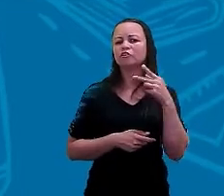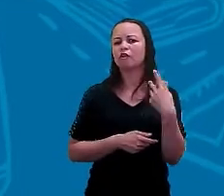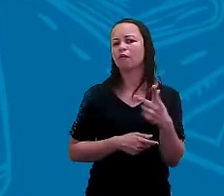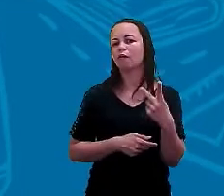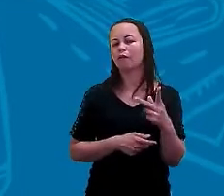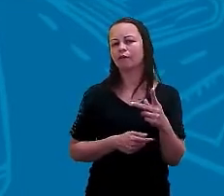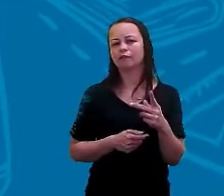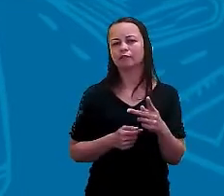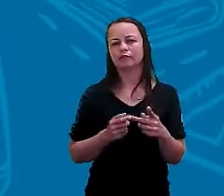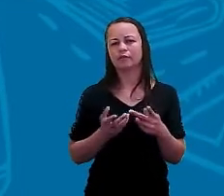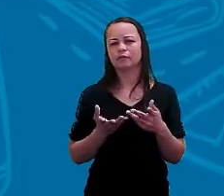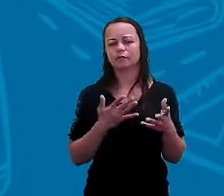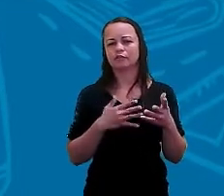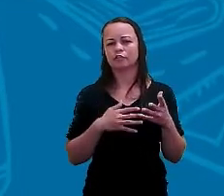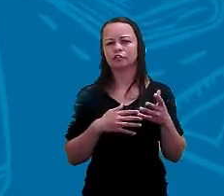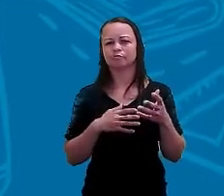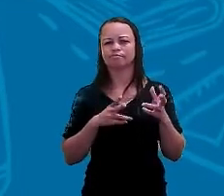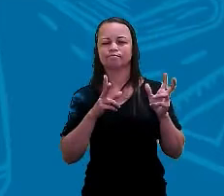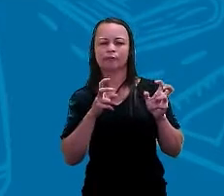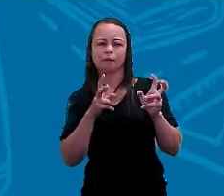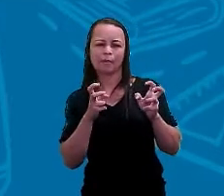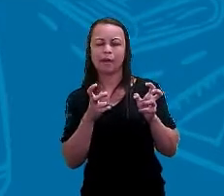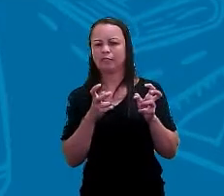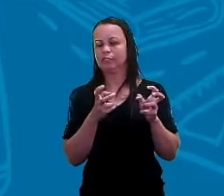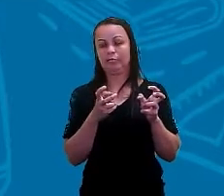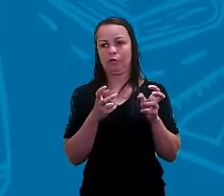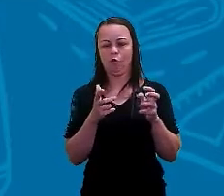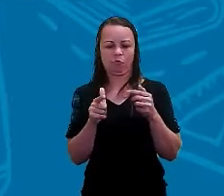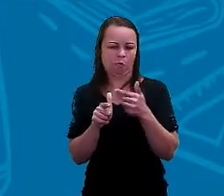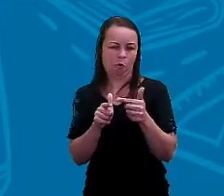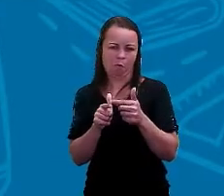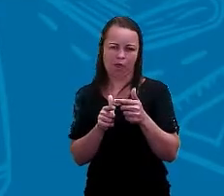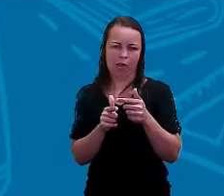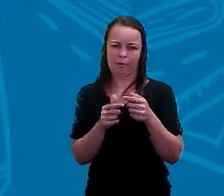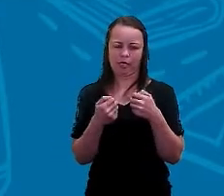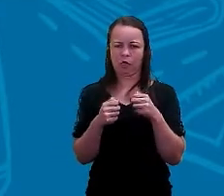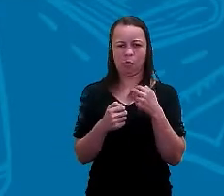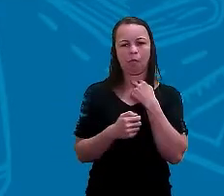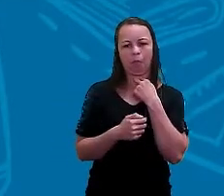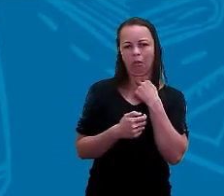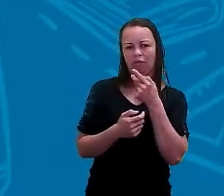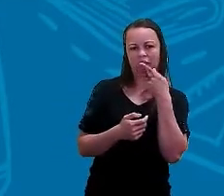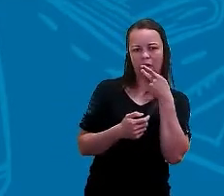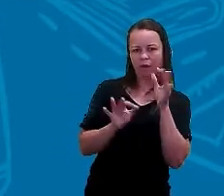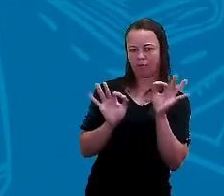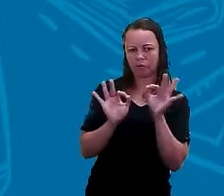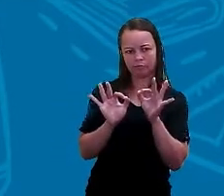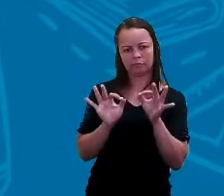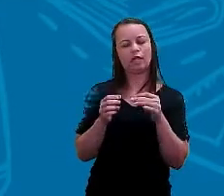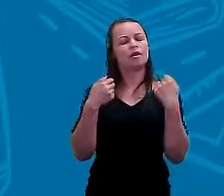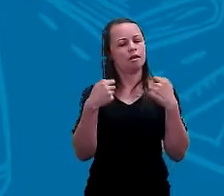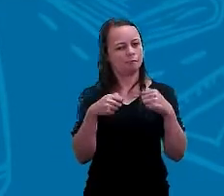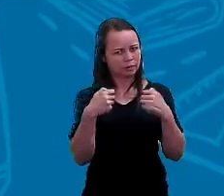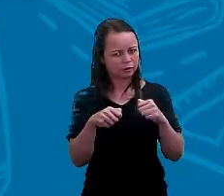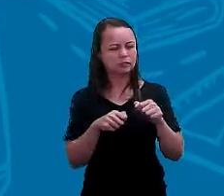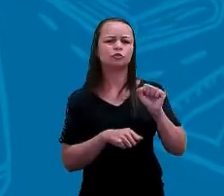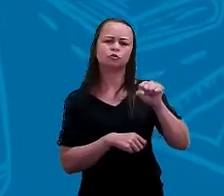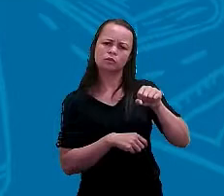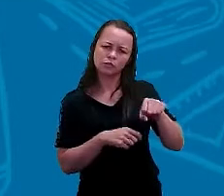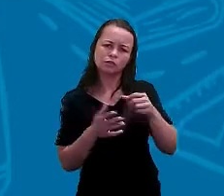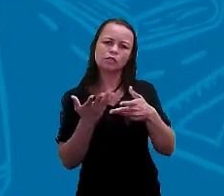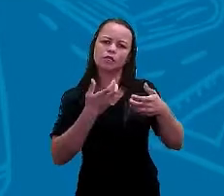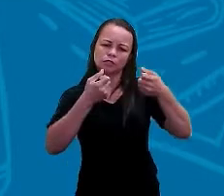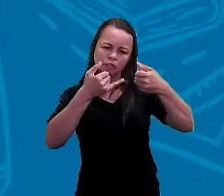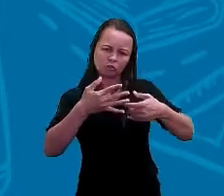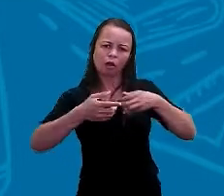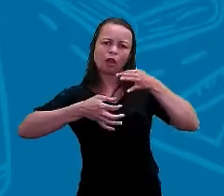essas temáticas, como algo, como um tabu que não deve ser falado. Pelo contrário, eu acho que de forma muito saudável deve sim ser discutido,